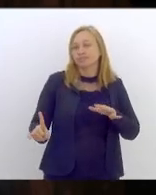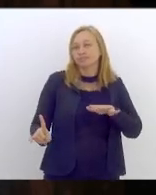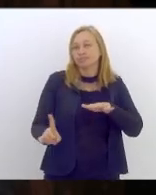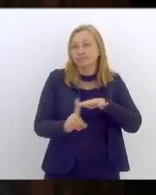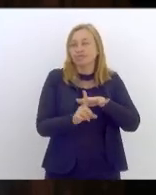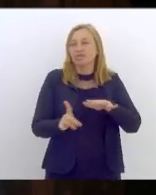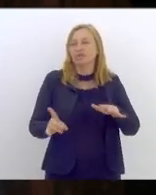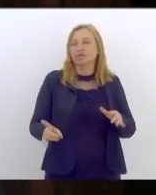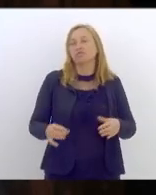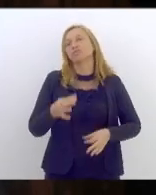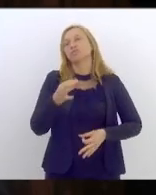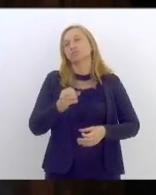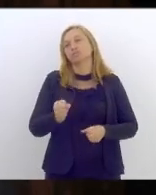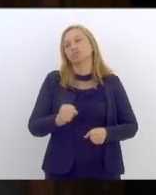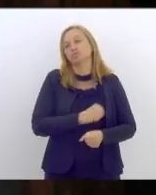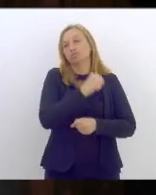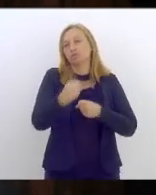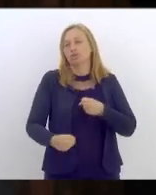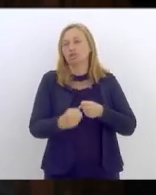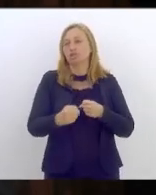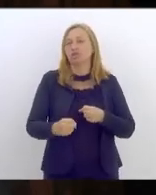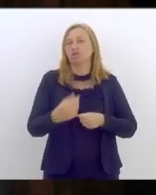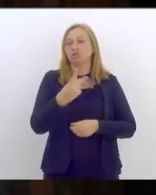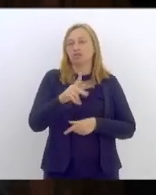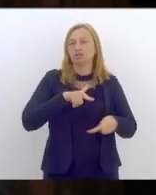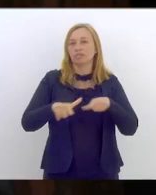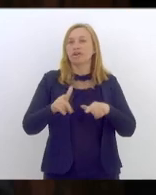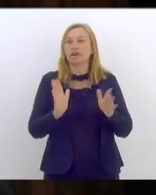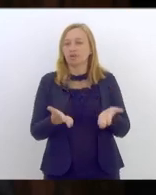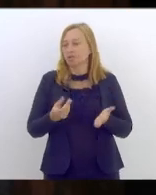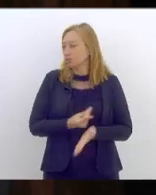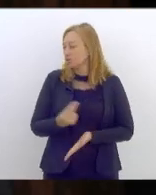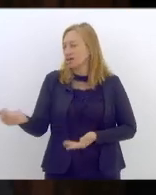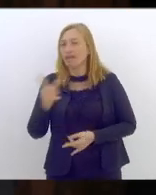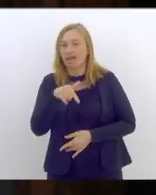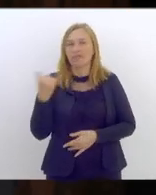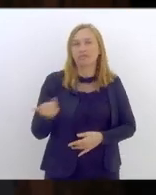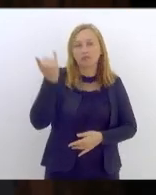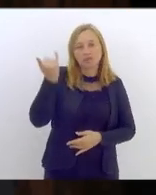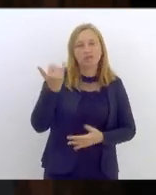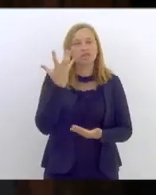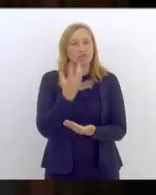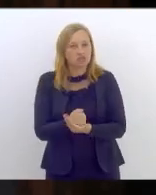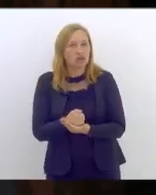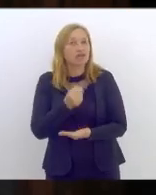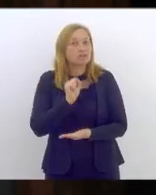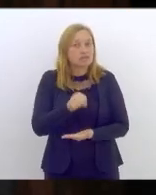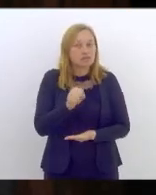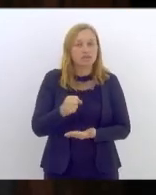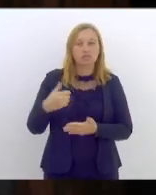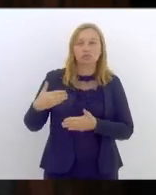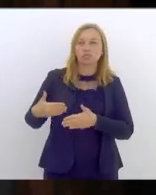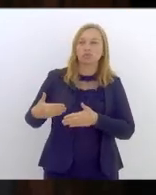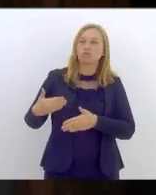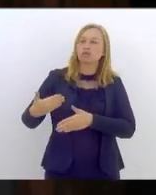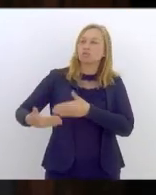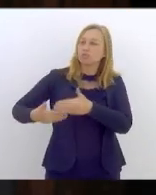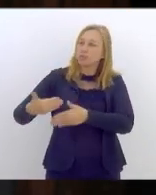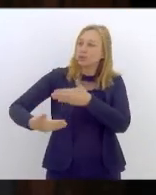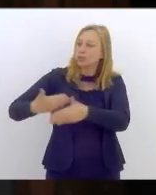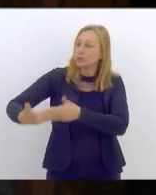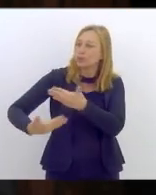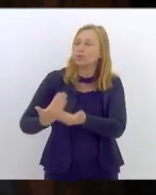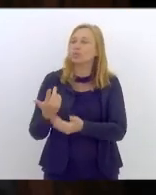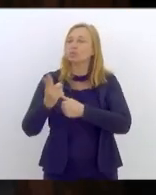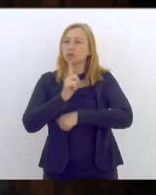que decisivo no seu mandato e agora com a sua saída é importante a gente registrar esse legado que que da